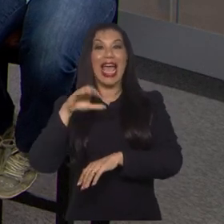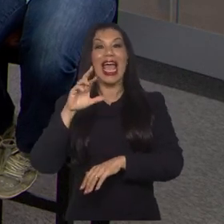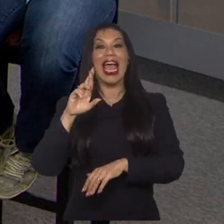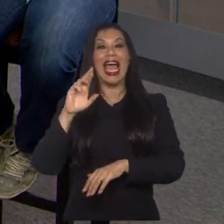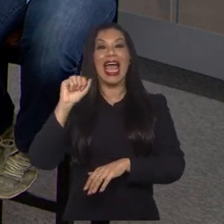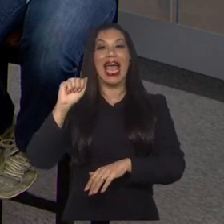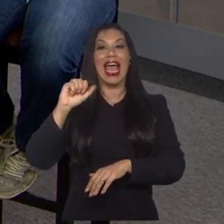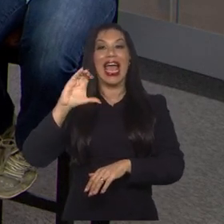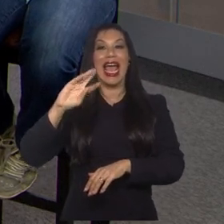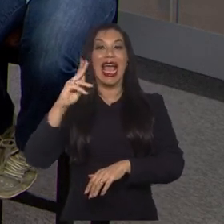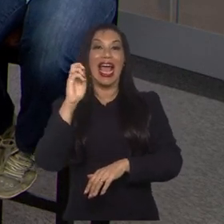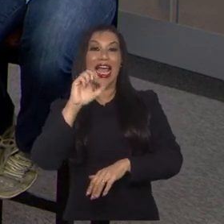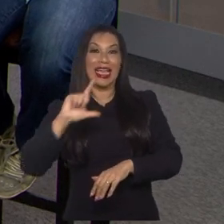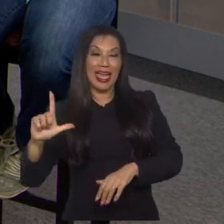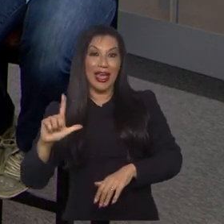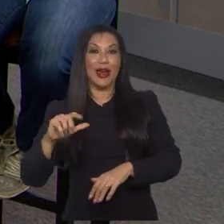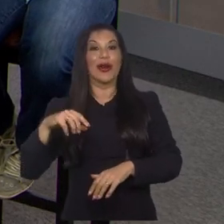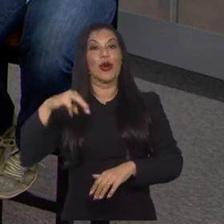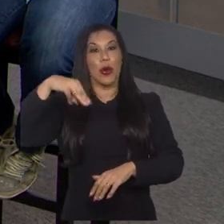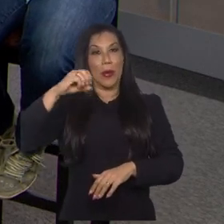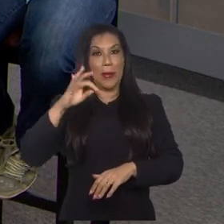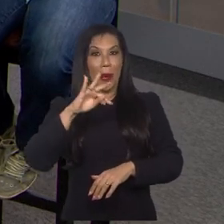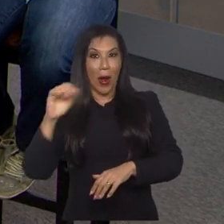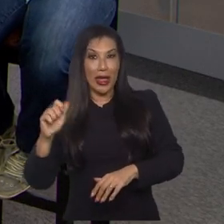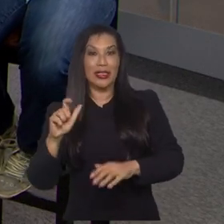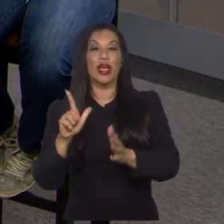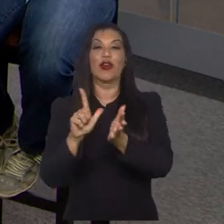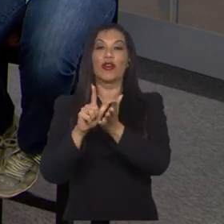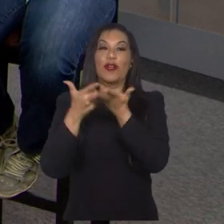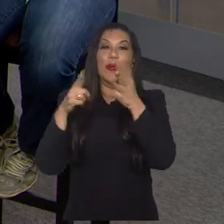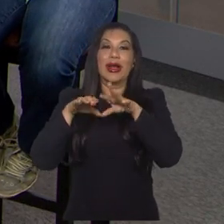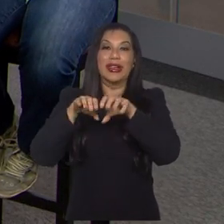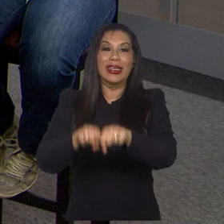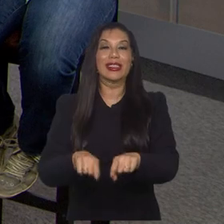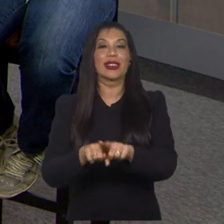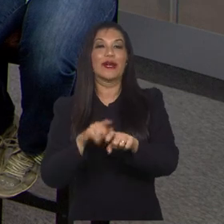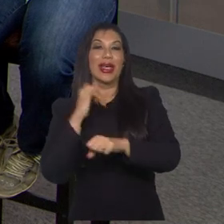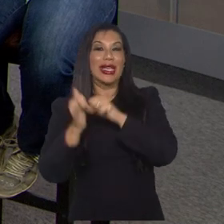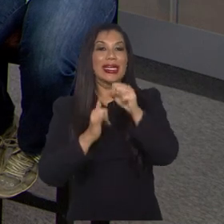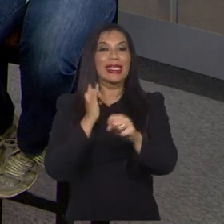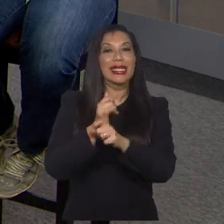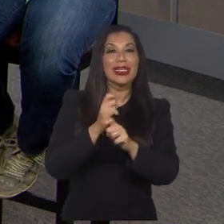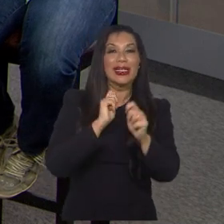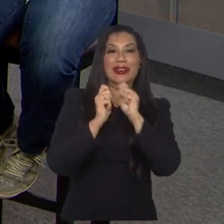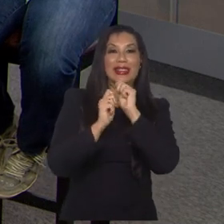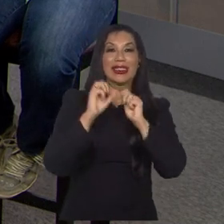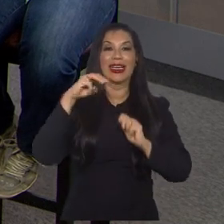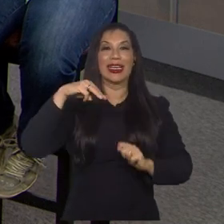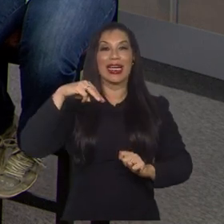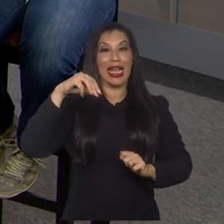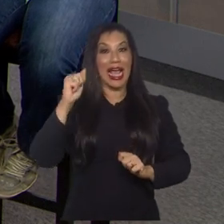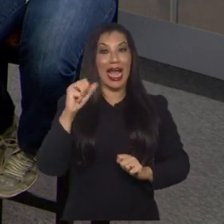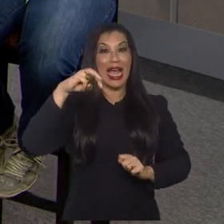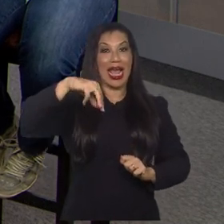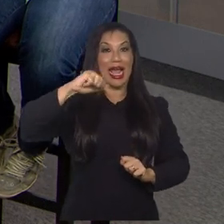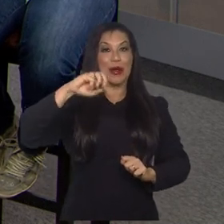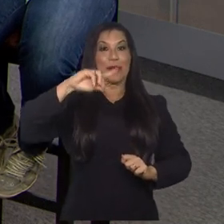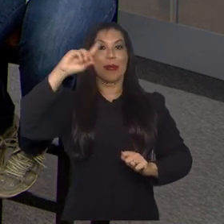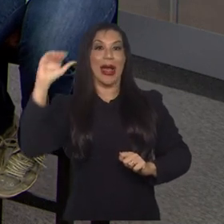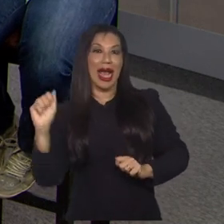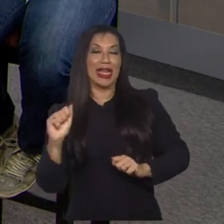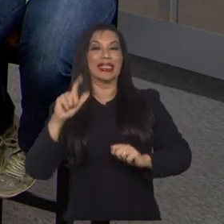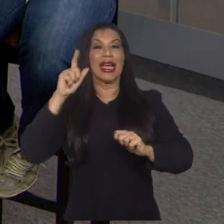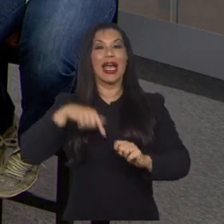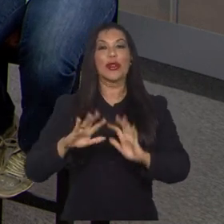Raquel Mota, jornalista. E também no ladinho aqui, mas online, a comentarista Amanda Viana, do Planeta